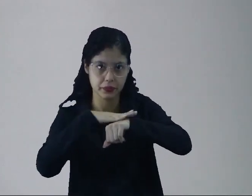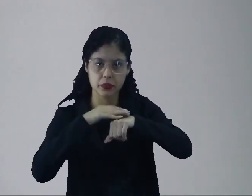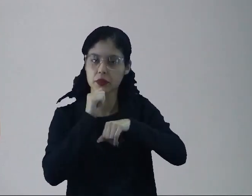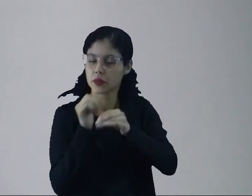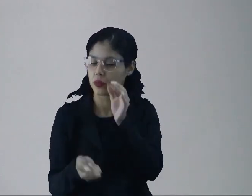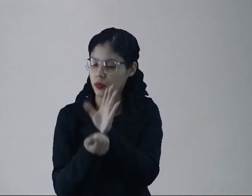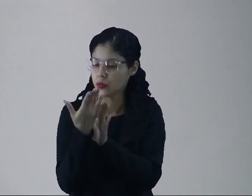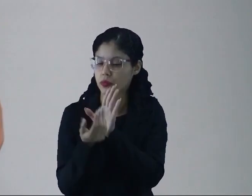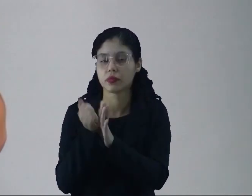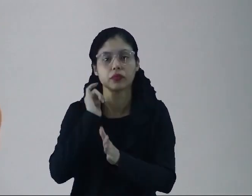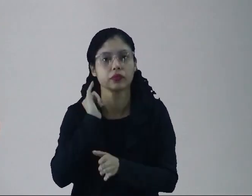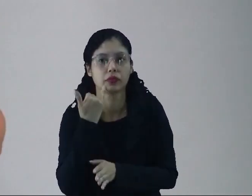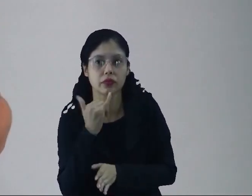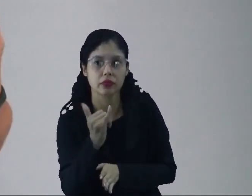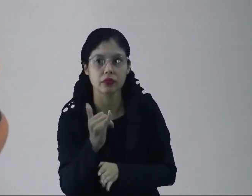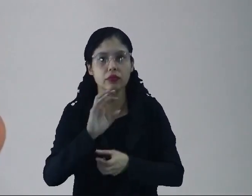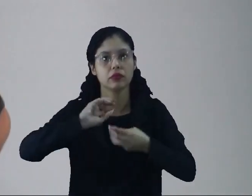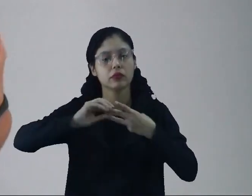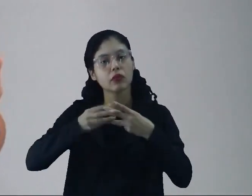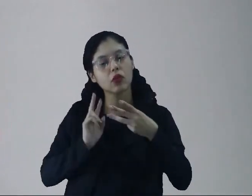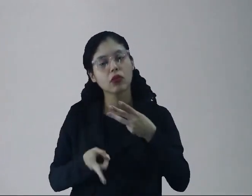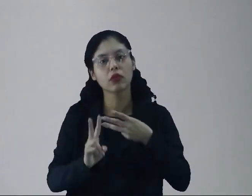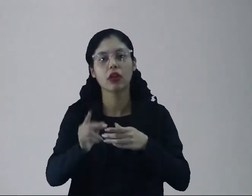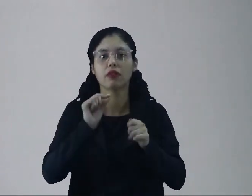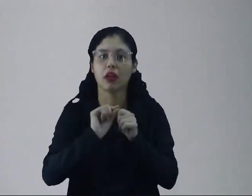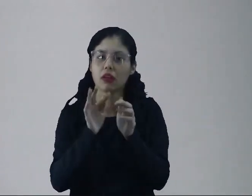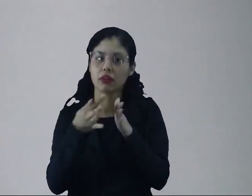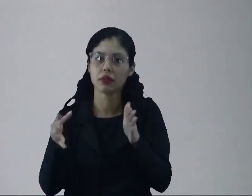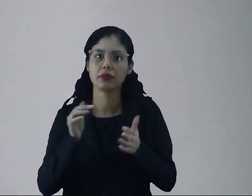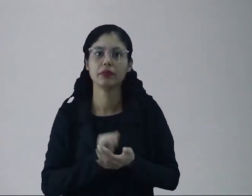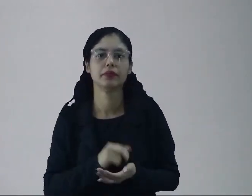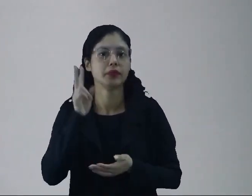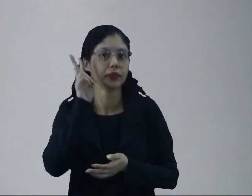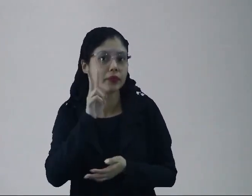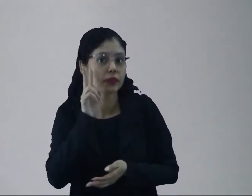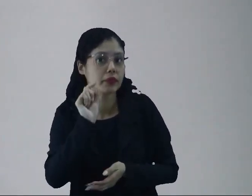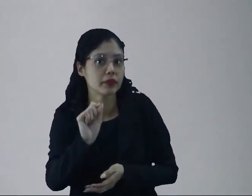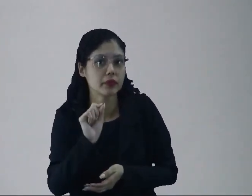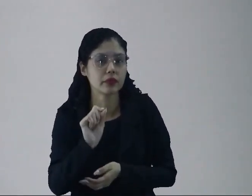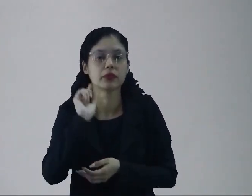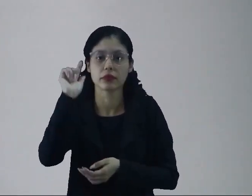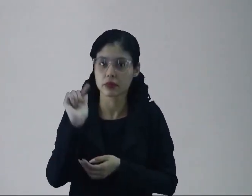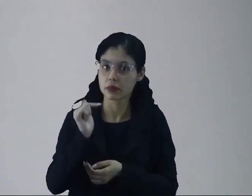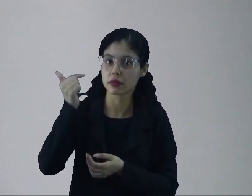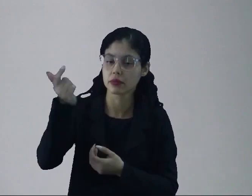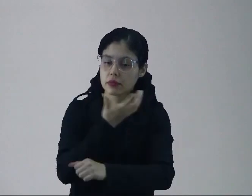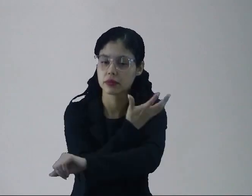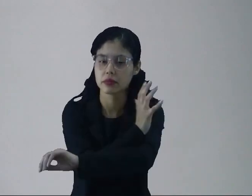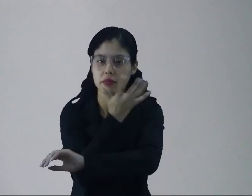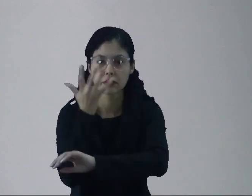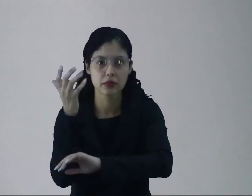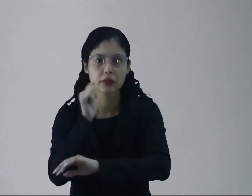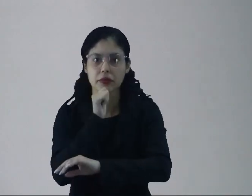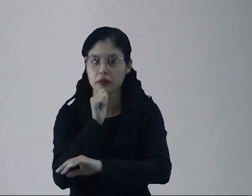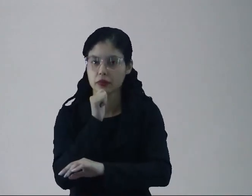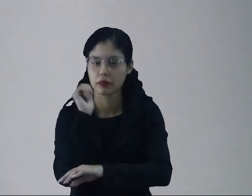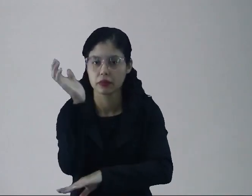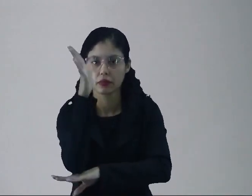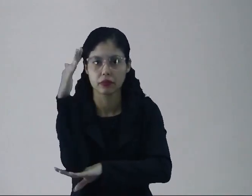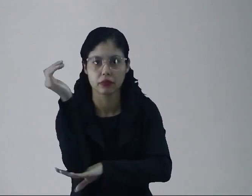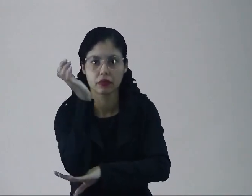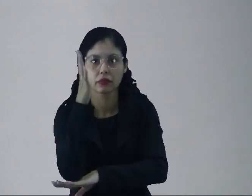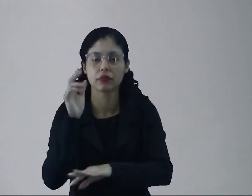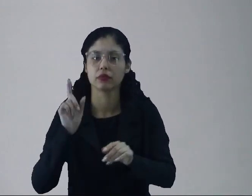que produz energia para a célula desempenhar suas funções. Lembrando que lá nas plantas e nas algas, né, no caso